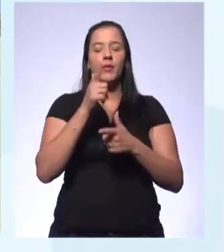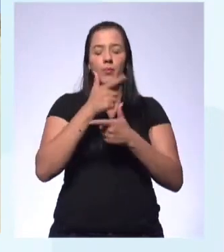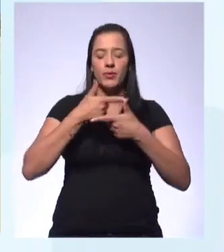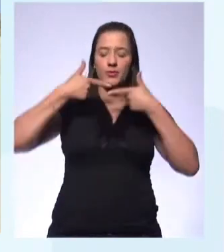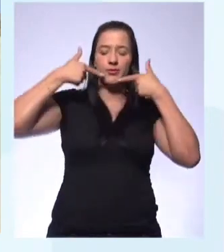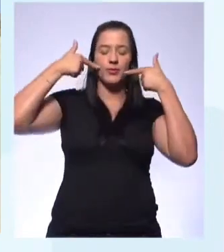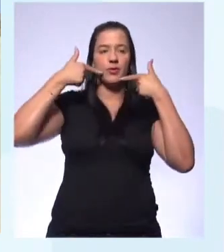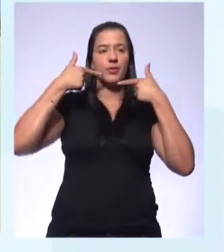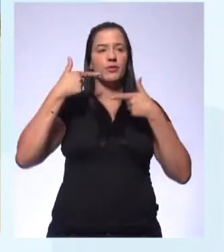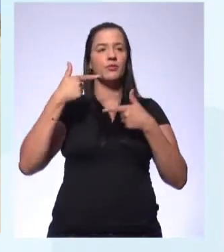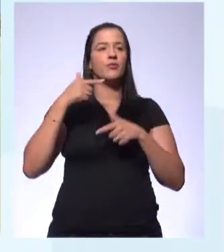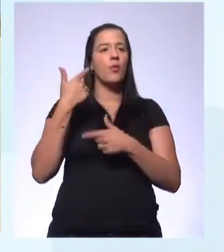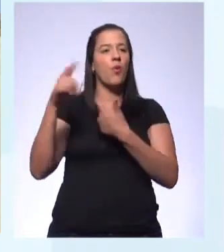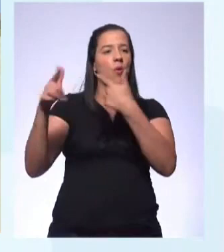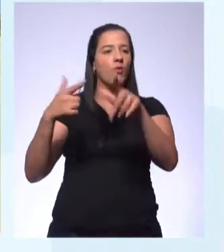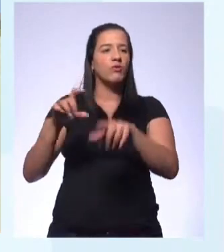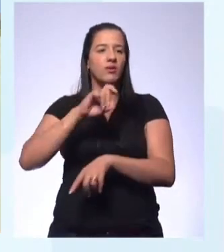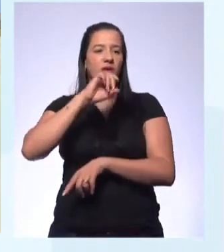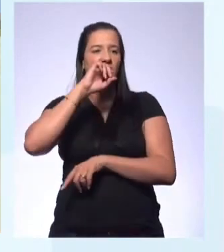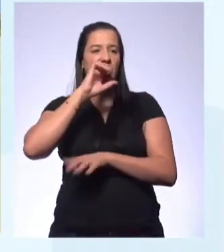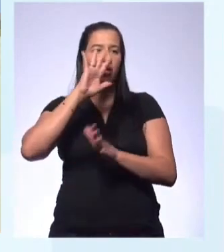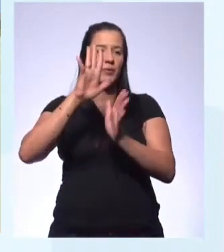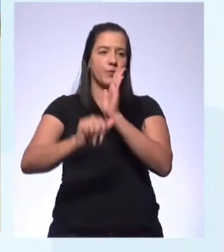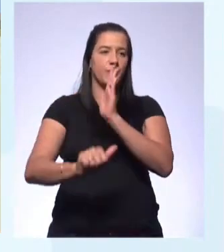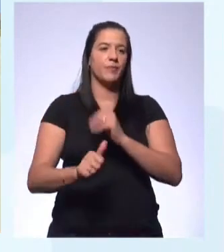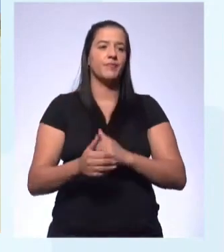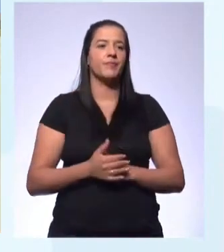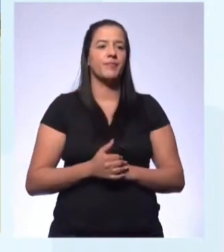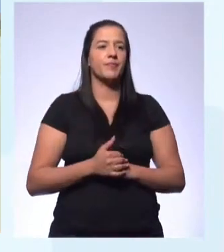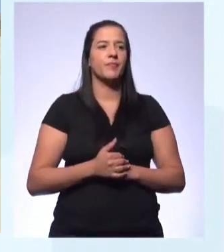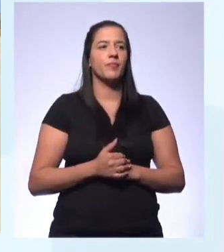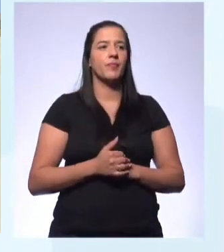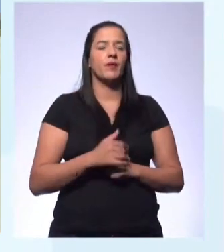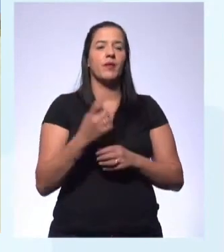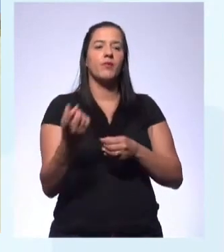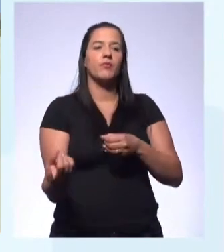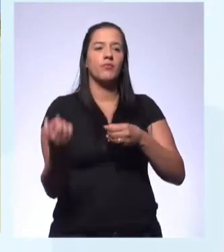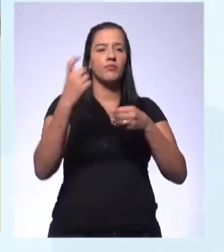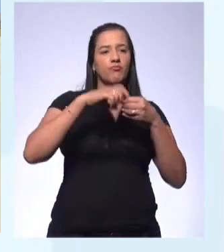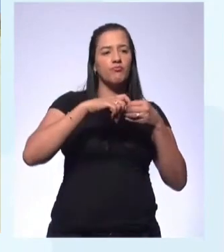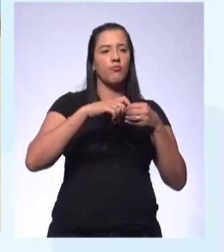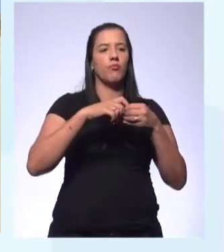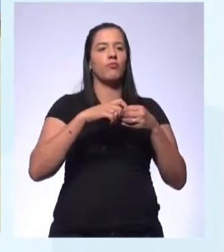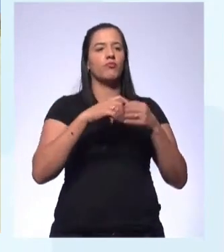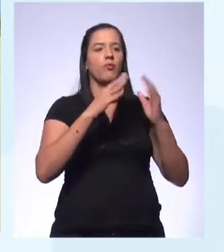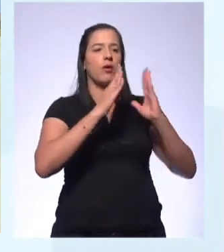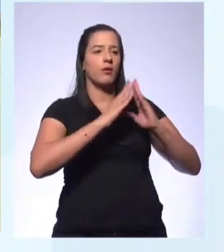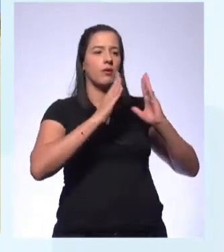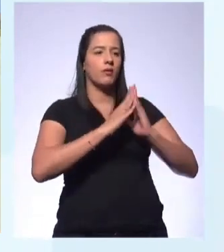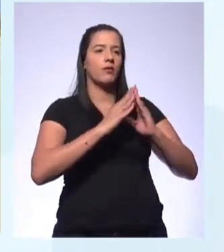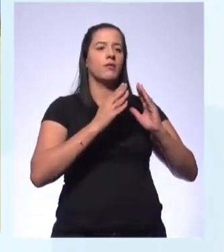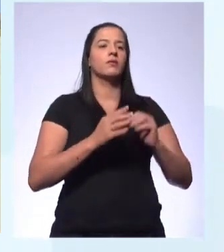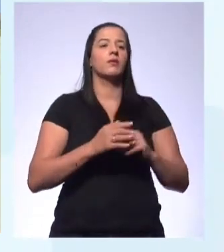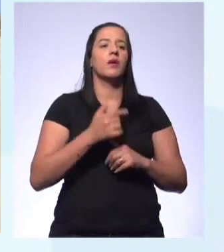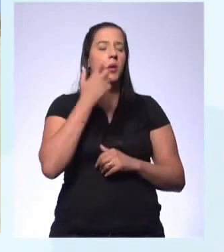sorriso invejosos roubaram. Não mais voltou ao lar, não mais o vi, ó